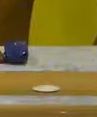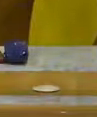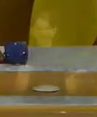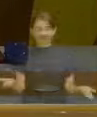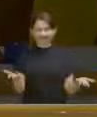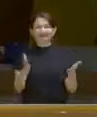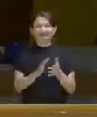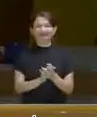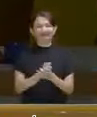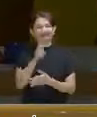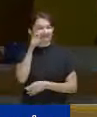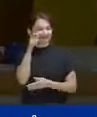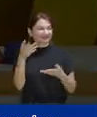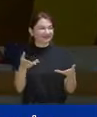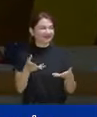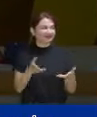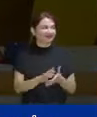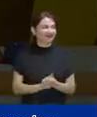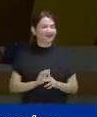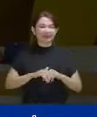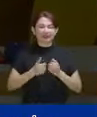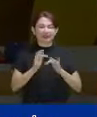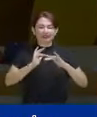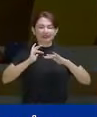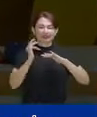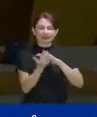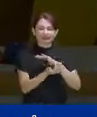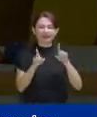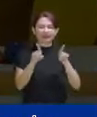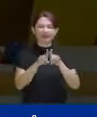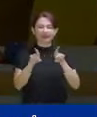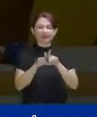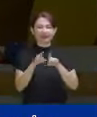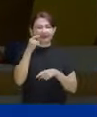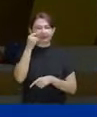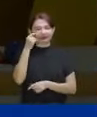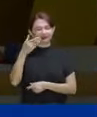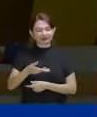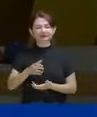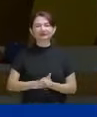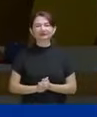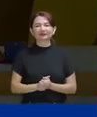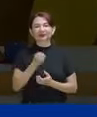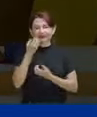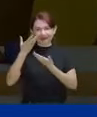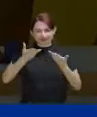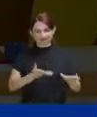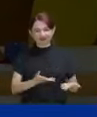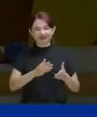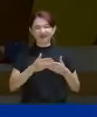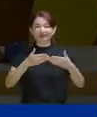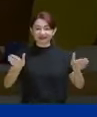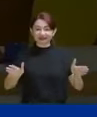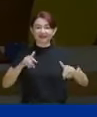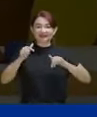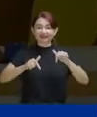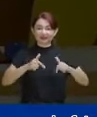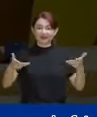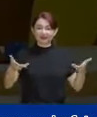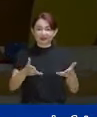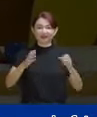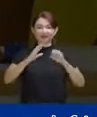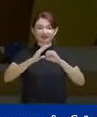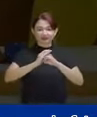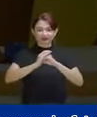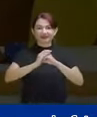Boa tarde a todos que nos acompanham pelas redes sociais e presencialmente, sejam bem-vindos. Estamos abrindo o trabalho do